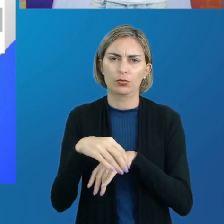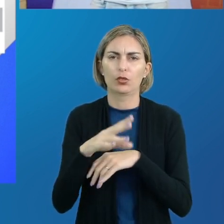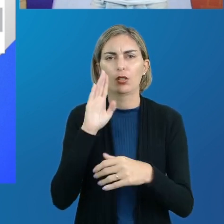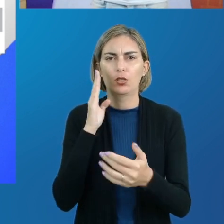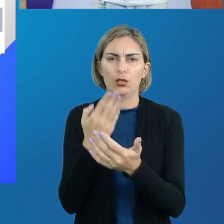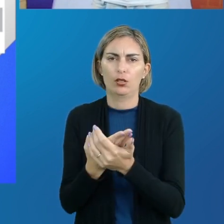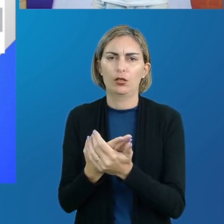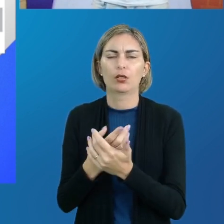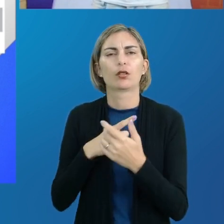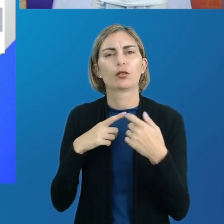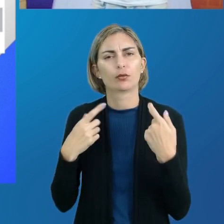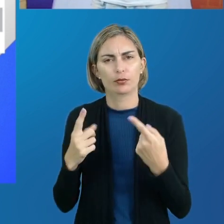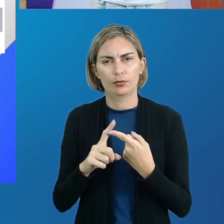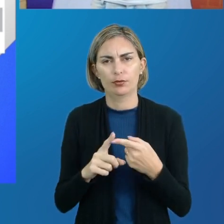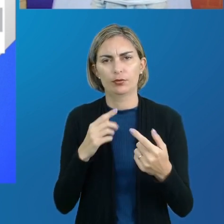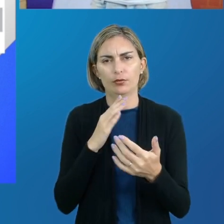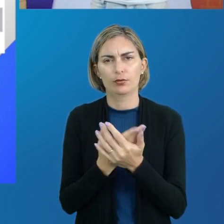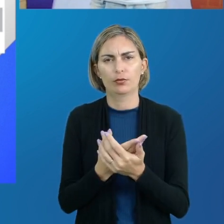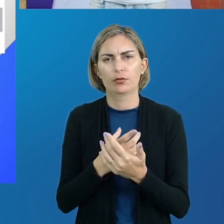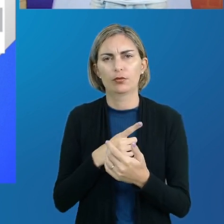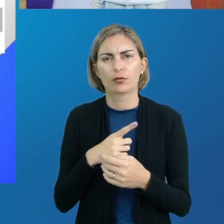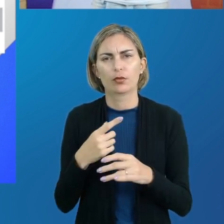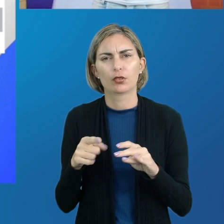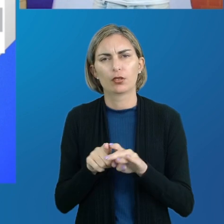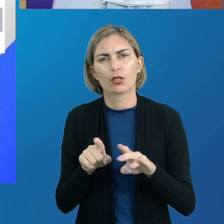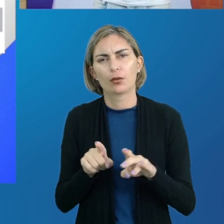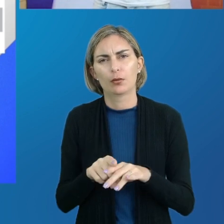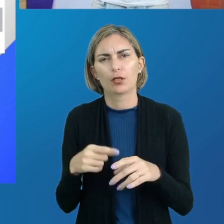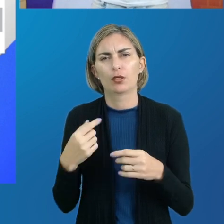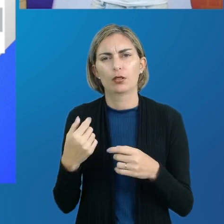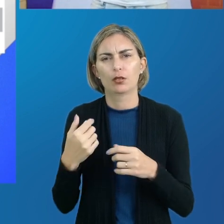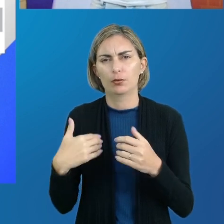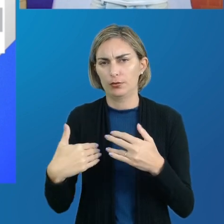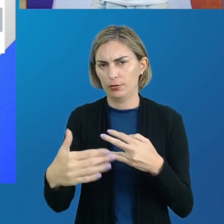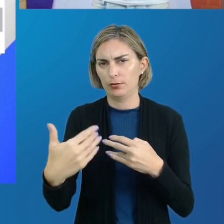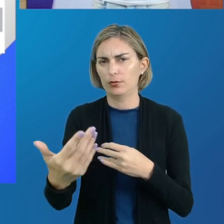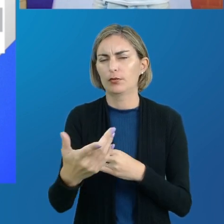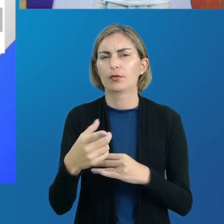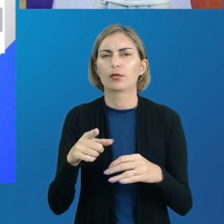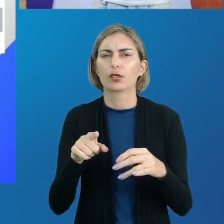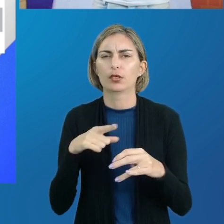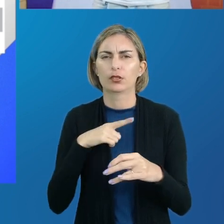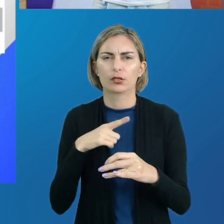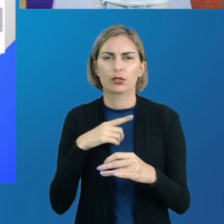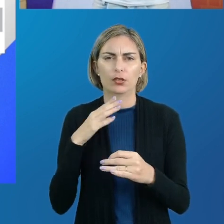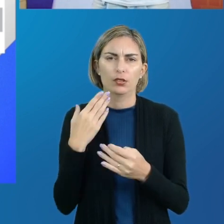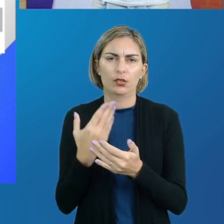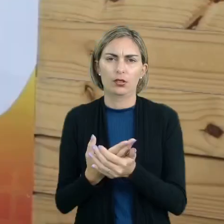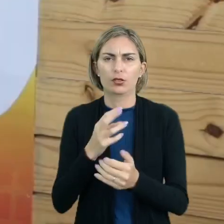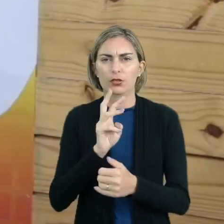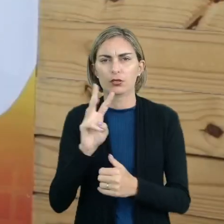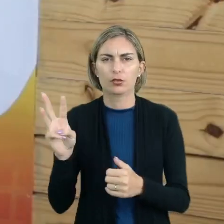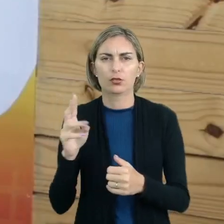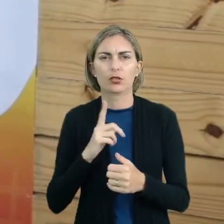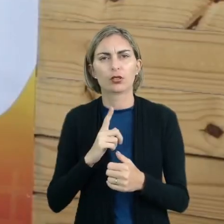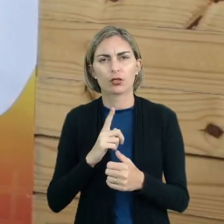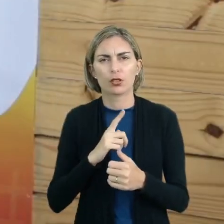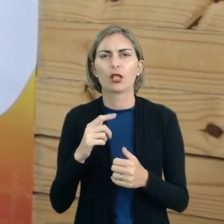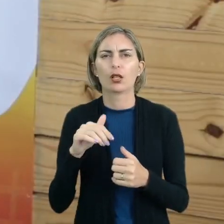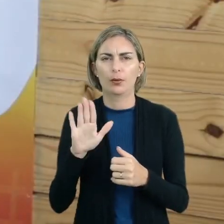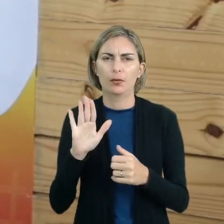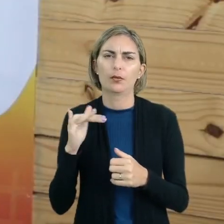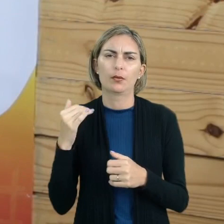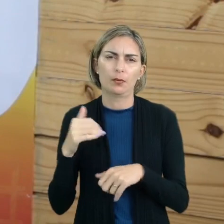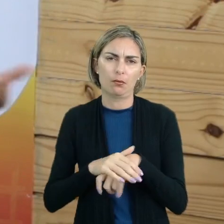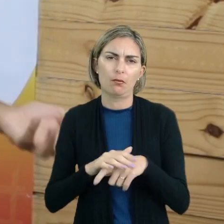credibilidade é esse ponto. Ter uma rede social é importante, eu vou falar um pouco mais para frente, mas ter essa credibilidade que o site tem, às vezes é um pouco maior do